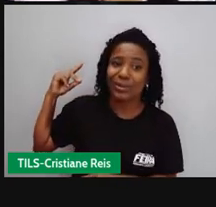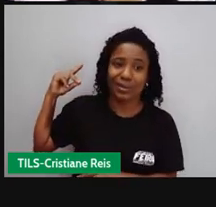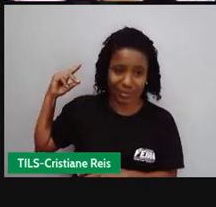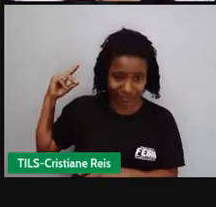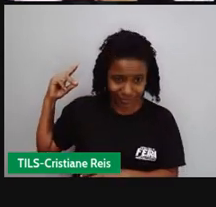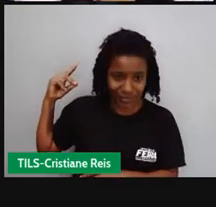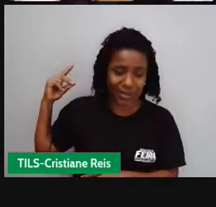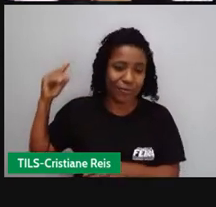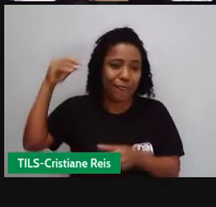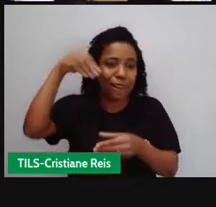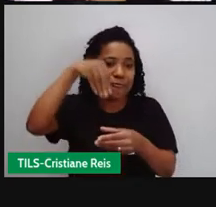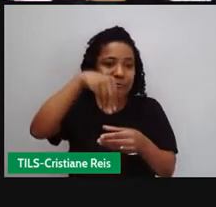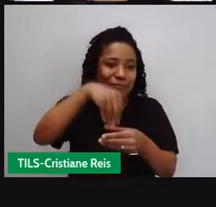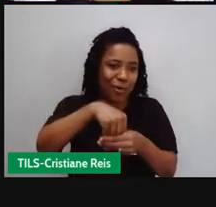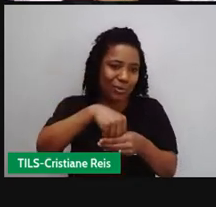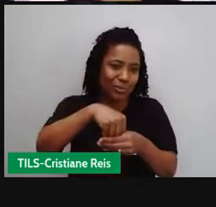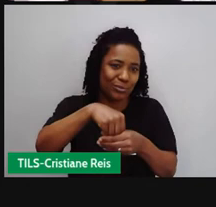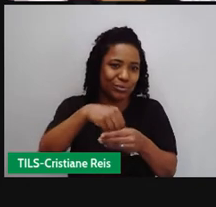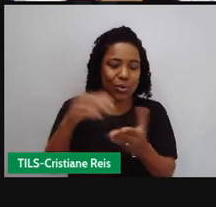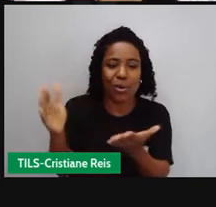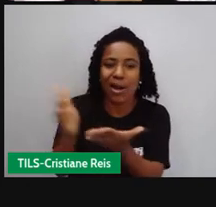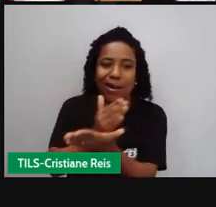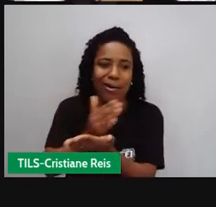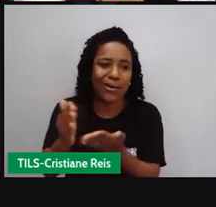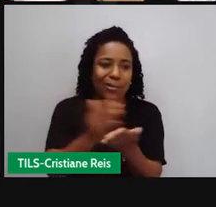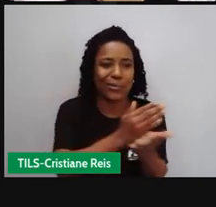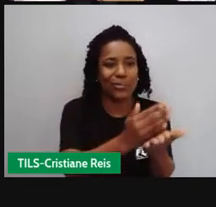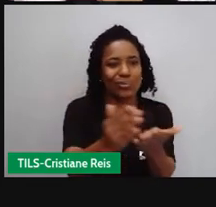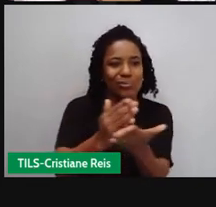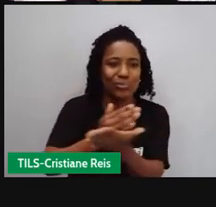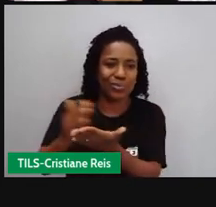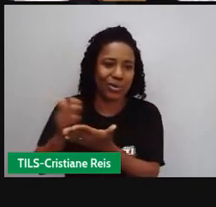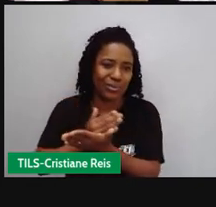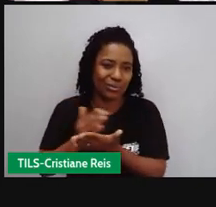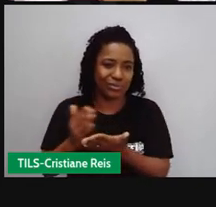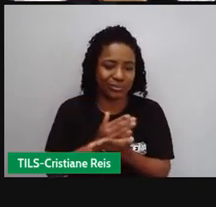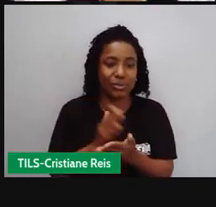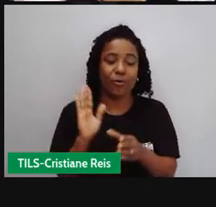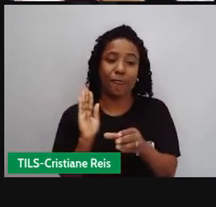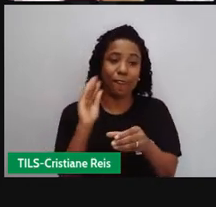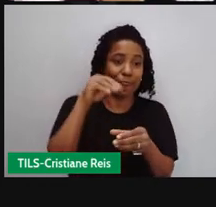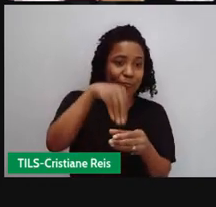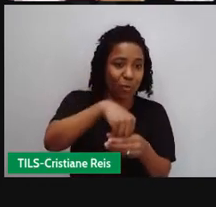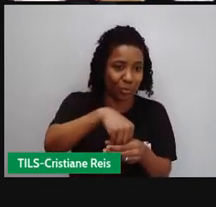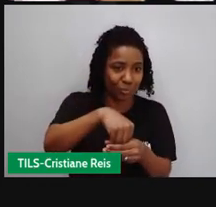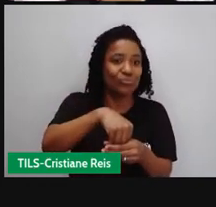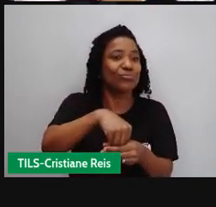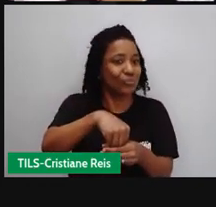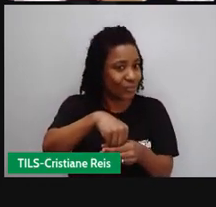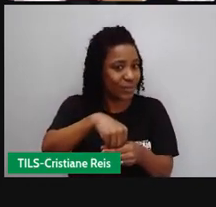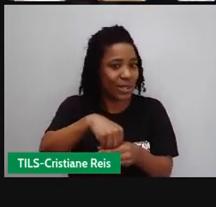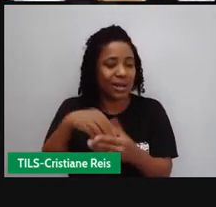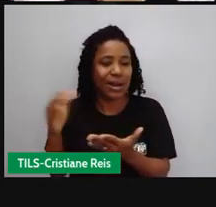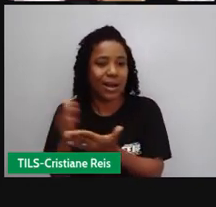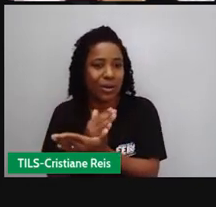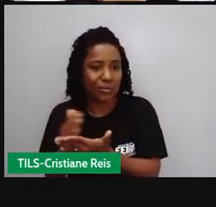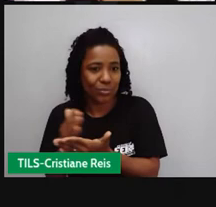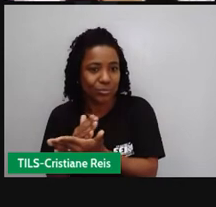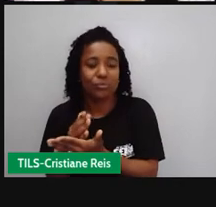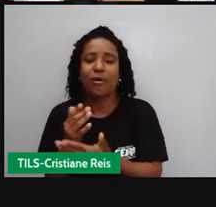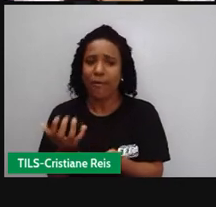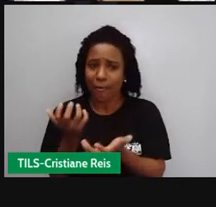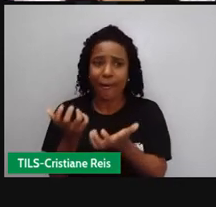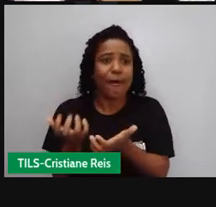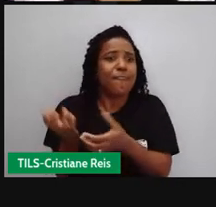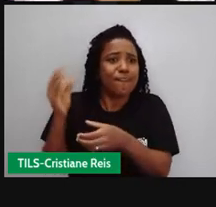limitado a certos grupos de pessoas. Então, tinham muitas pessoas com poder de voto, mas que não tinham o direito de